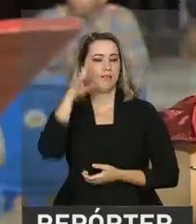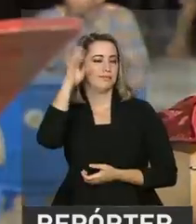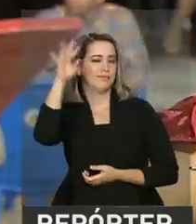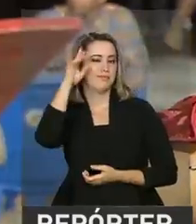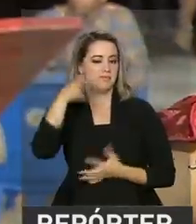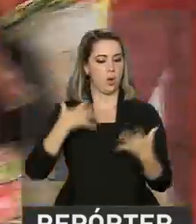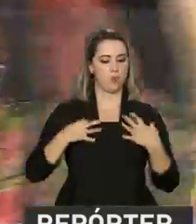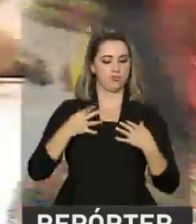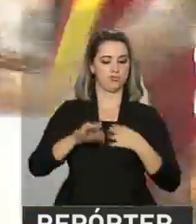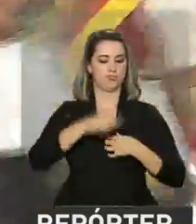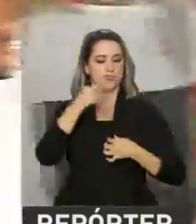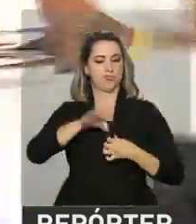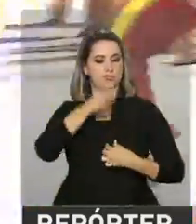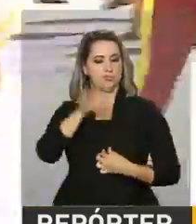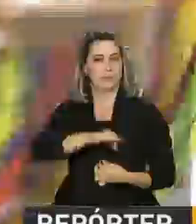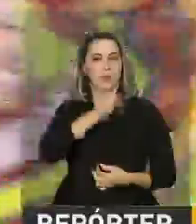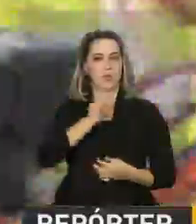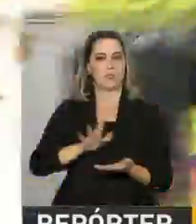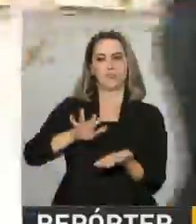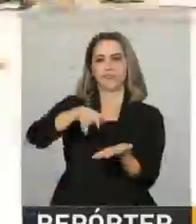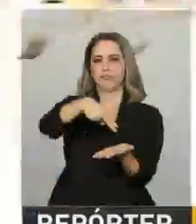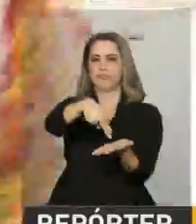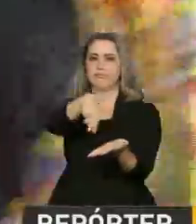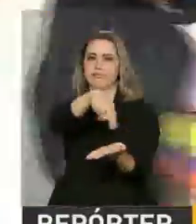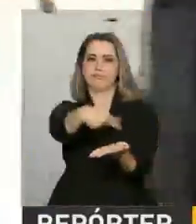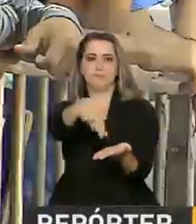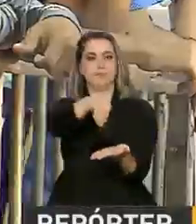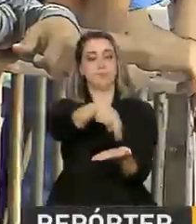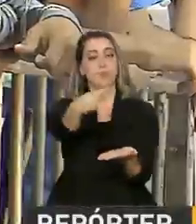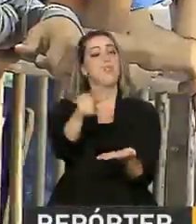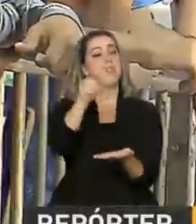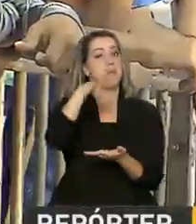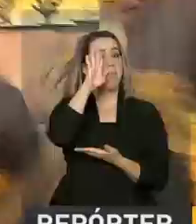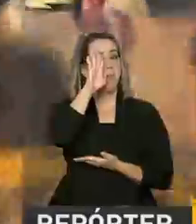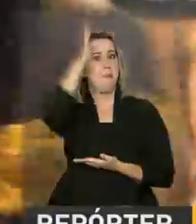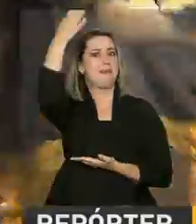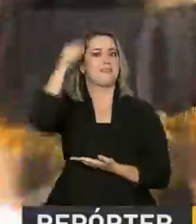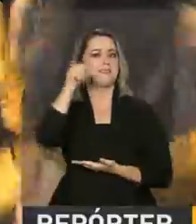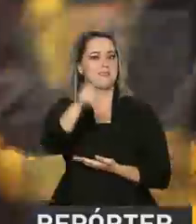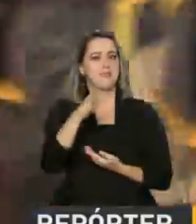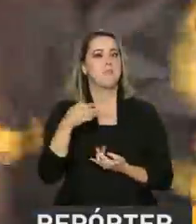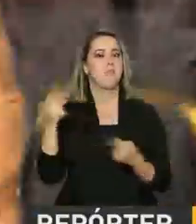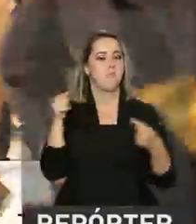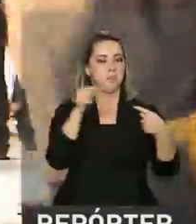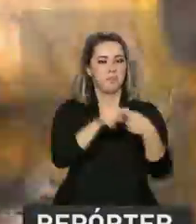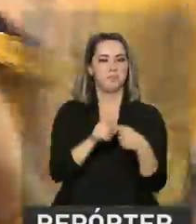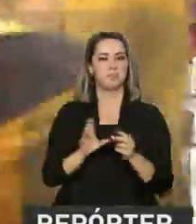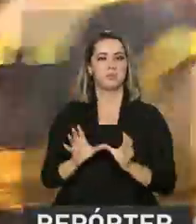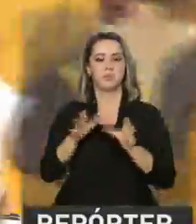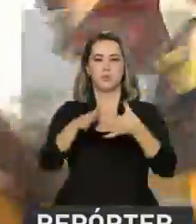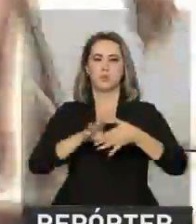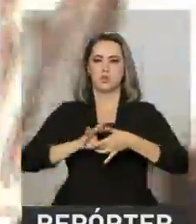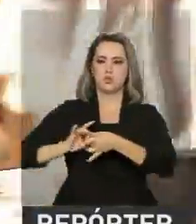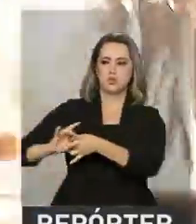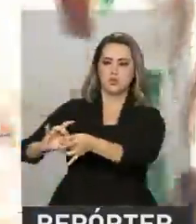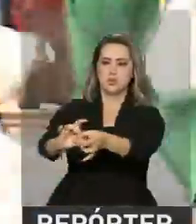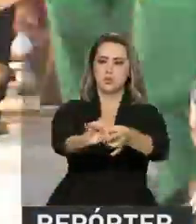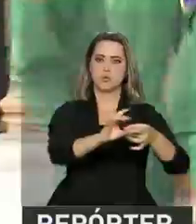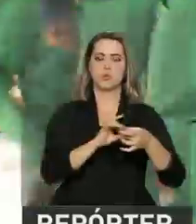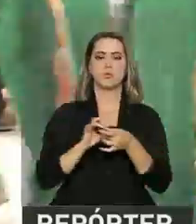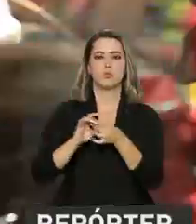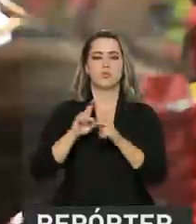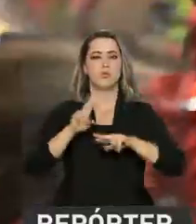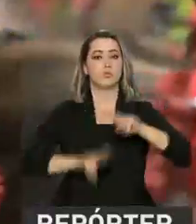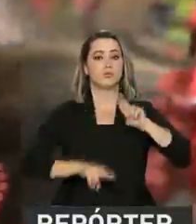Criatividade nos figurinos e muita ginga para a dança são os principais ingredientes de uma quadrilha de festa junina. E é nesta época que